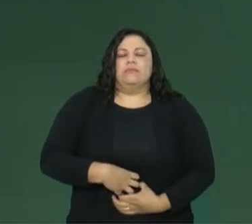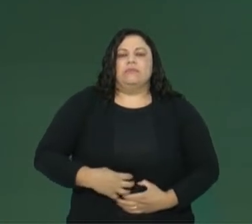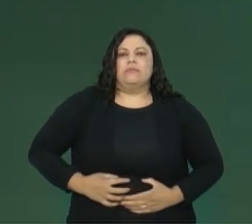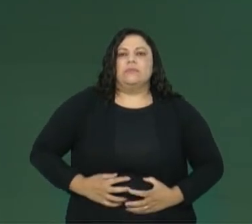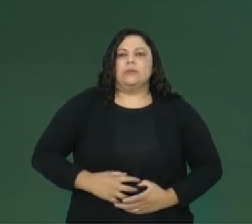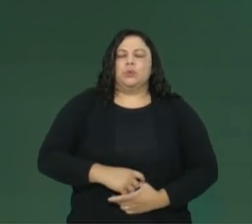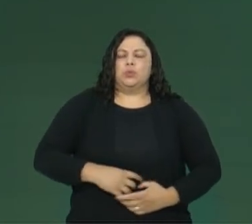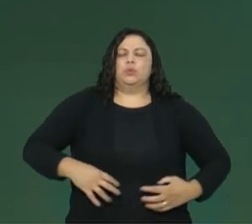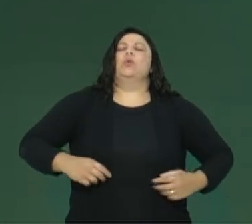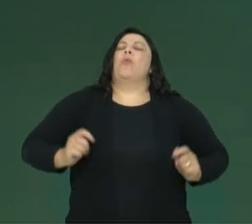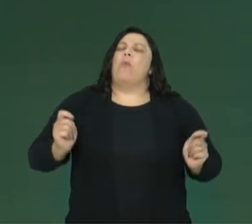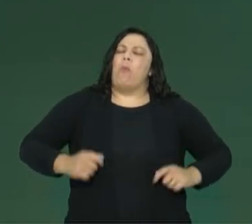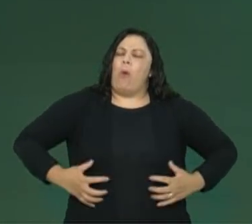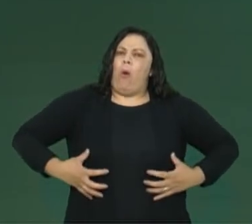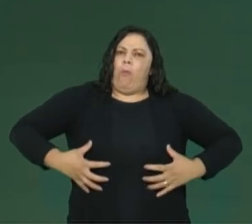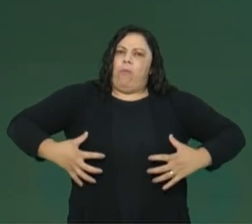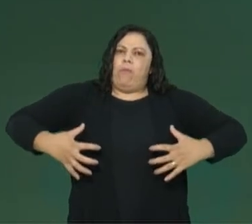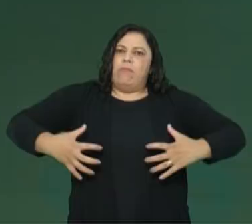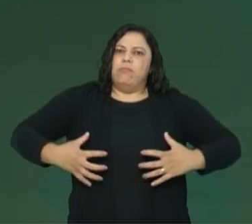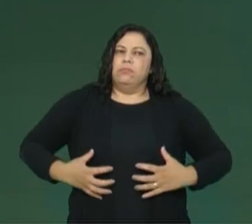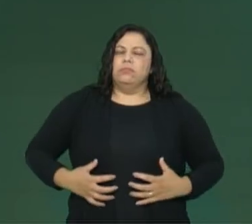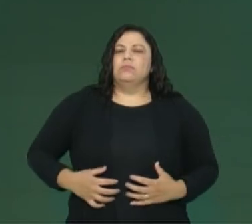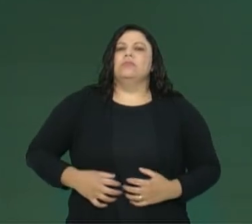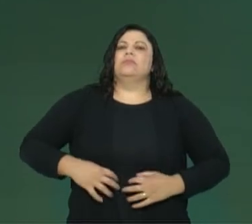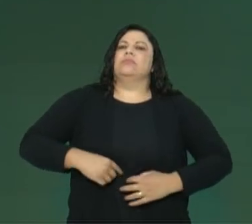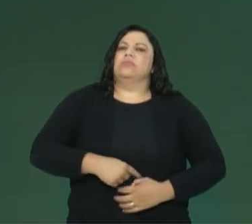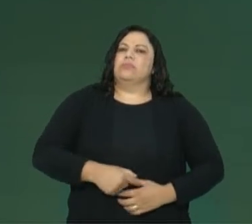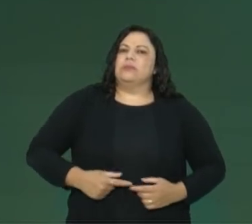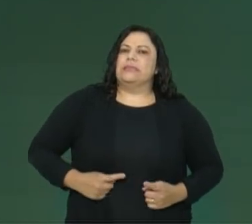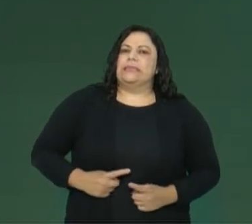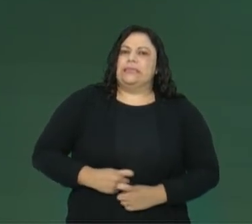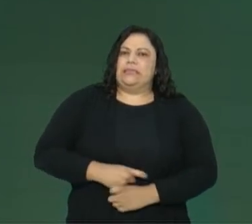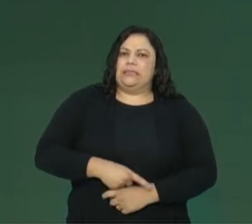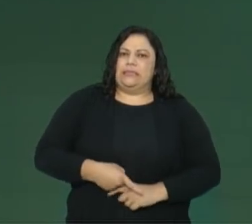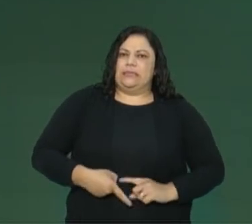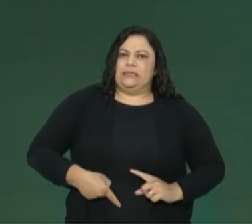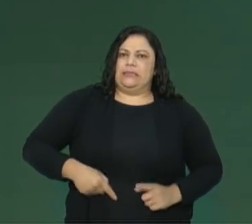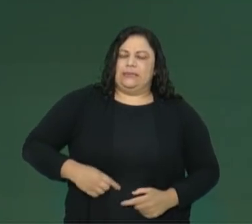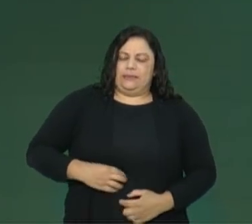aos pulmões também, aí voltam pelo